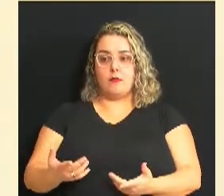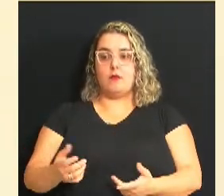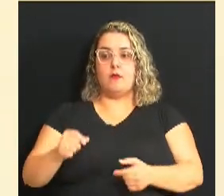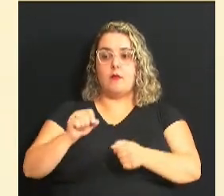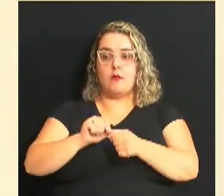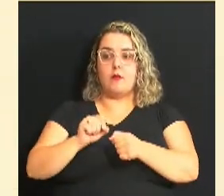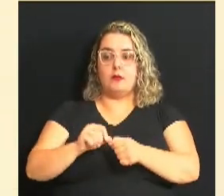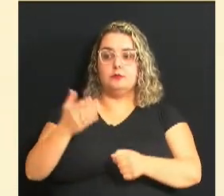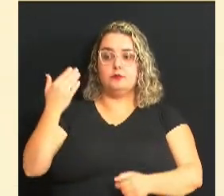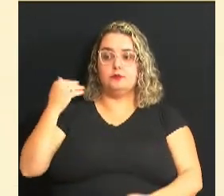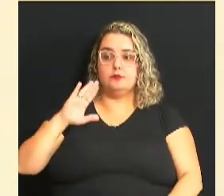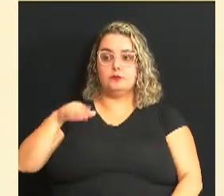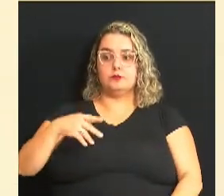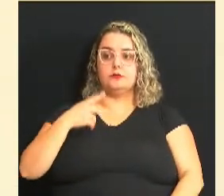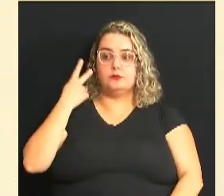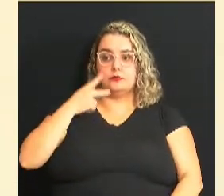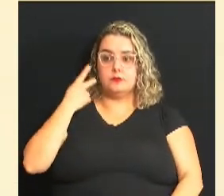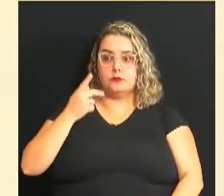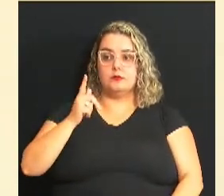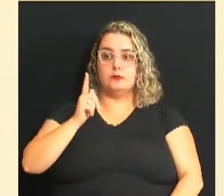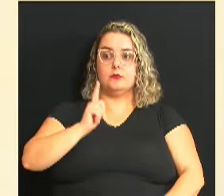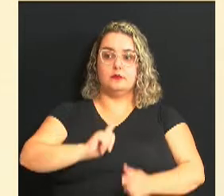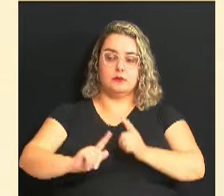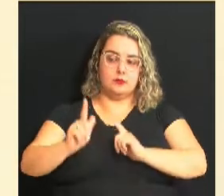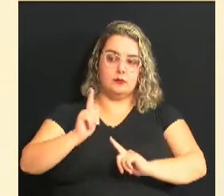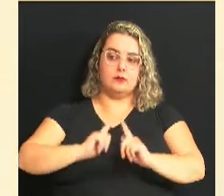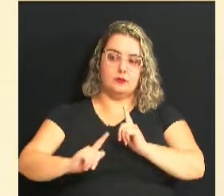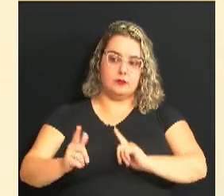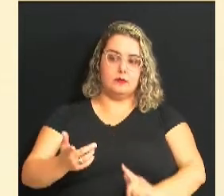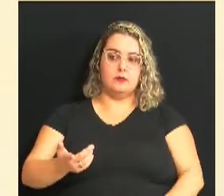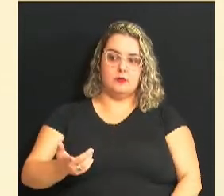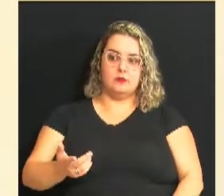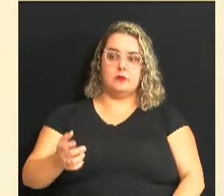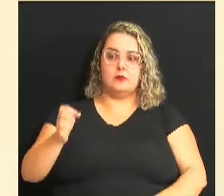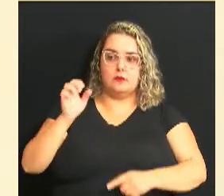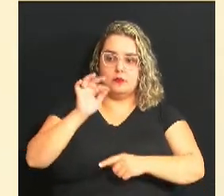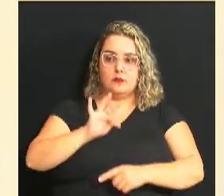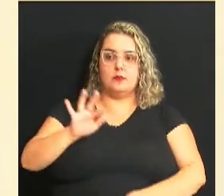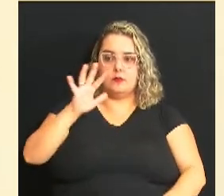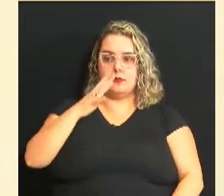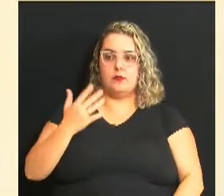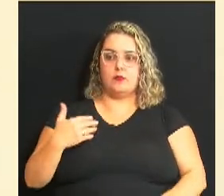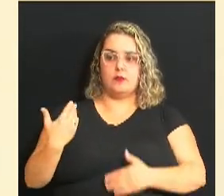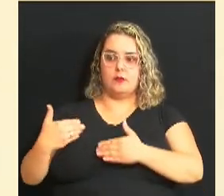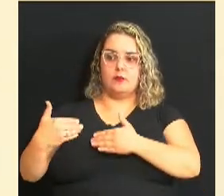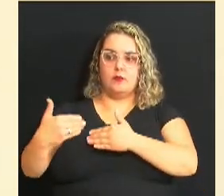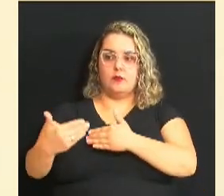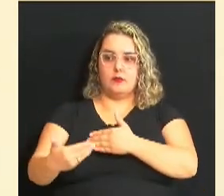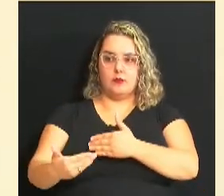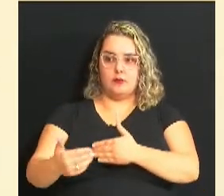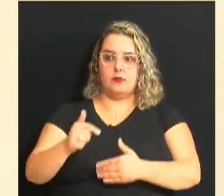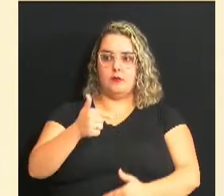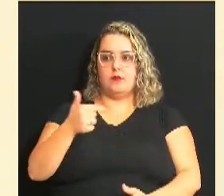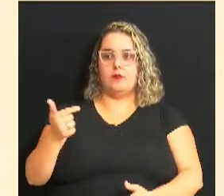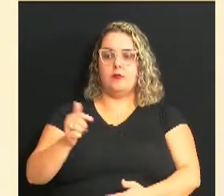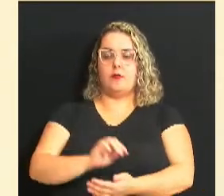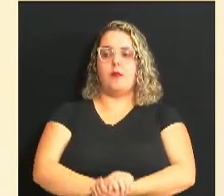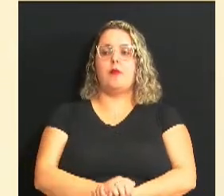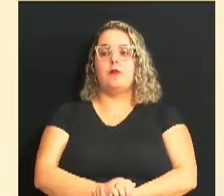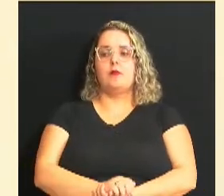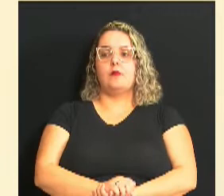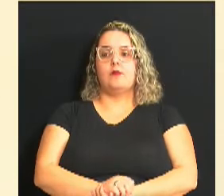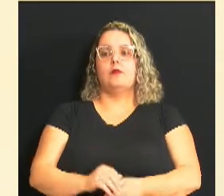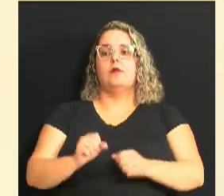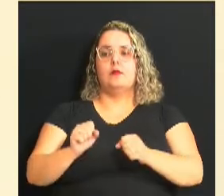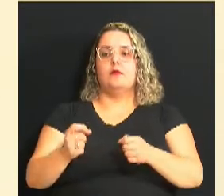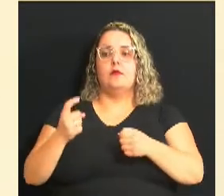tinha políticas públicas na esfera federal, mas, ultimamente, nos últimos anos, a gente não tem. Que possamos voltar a